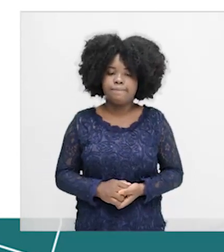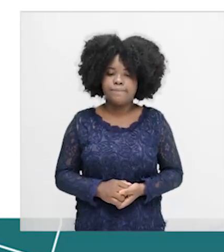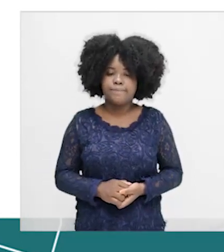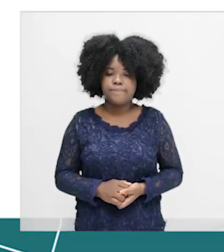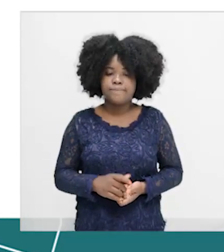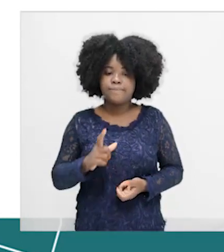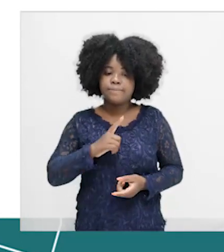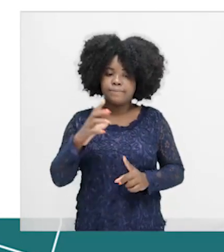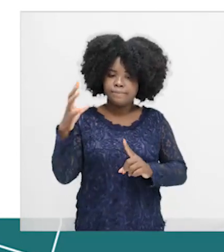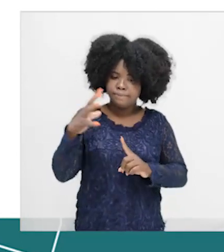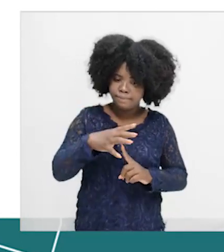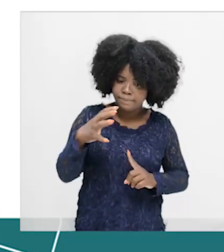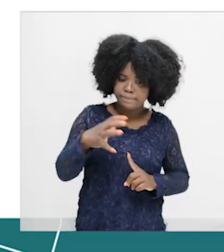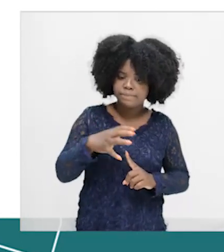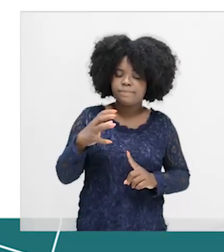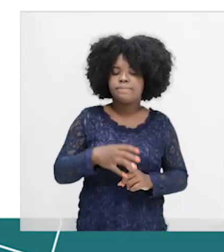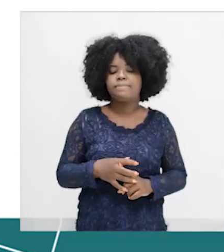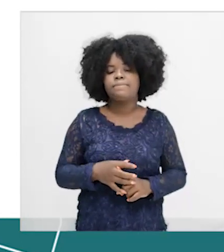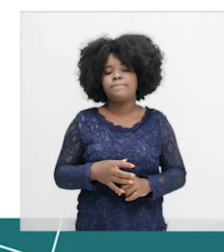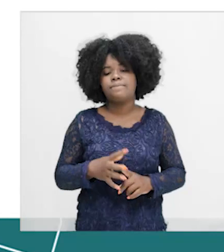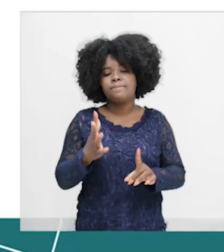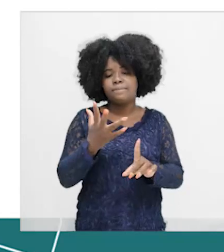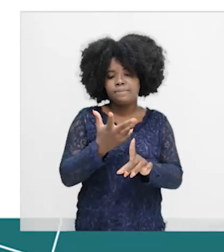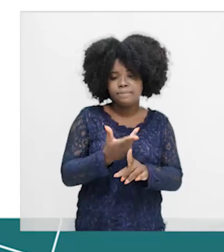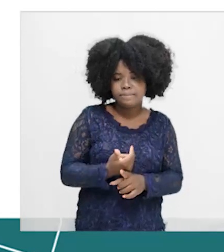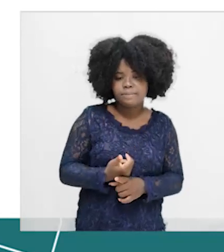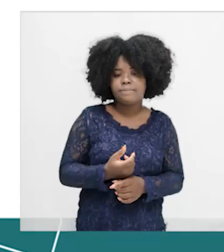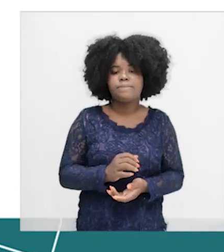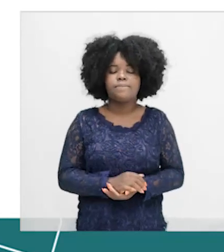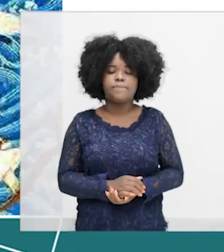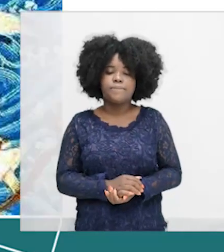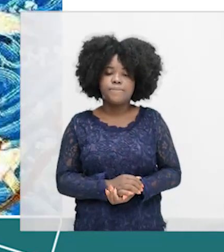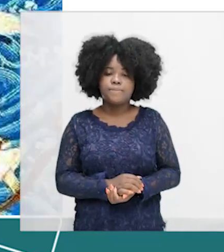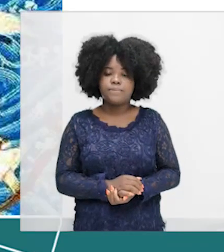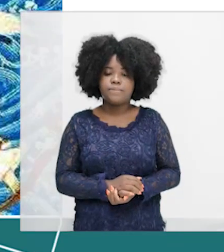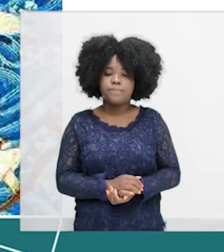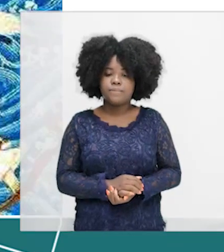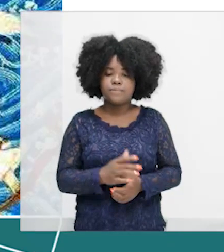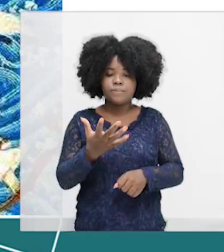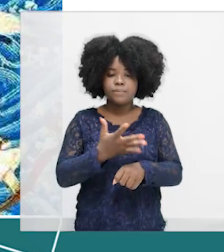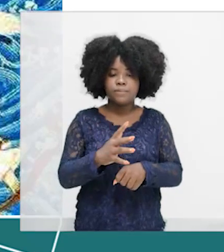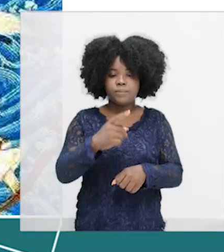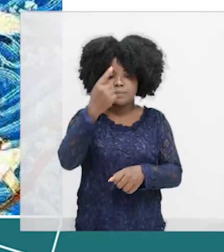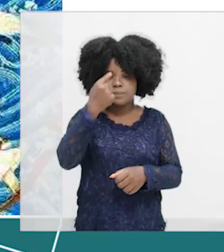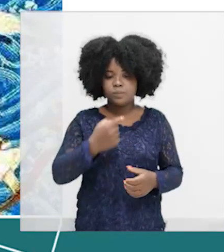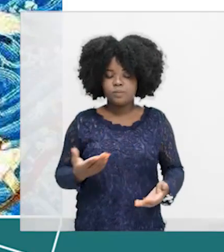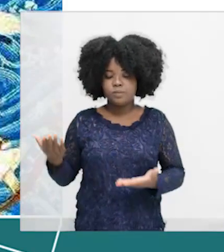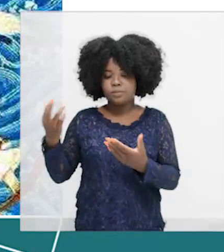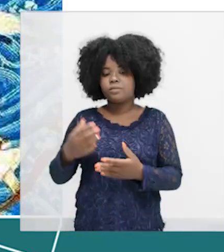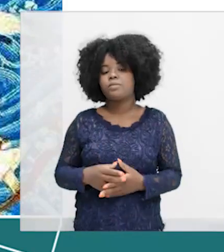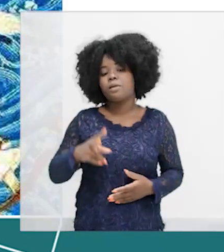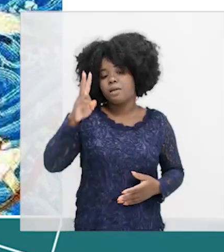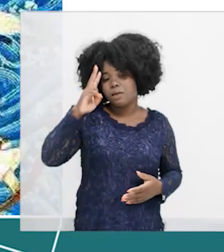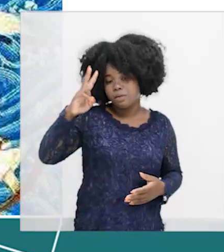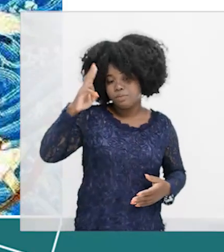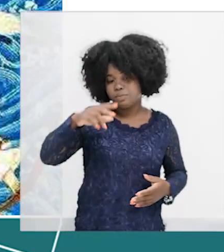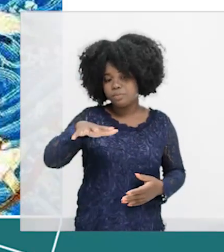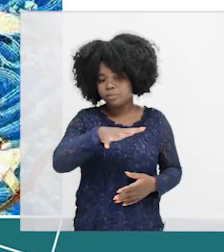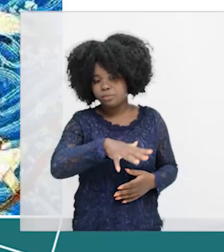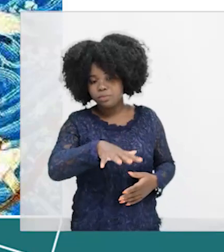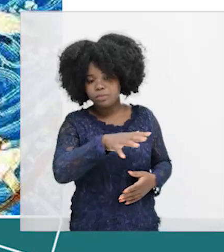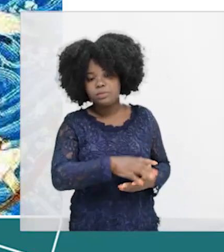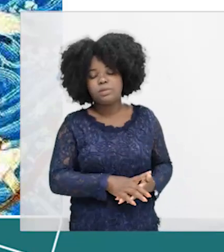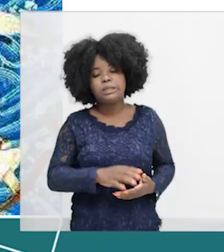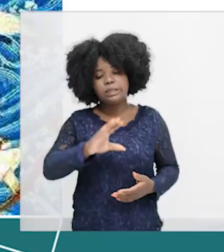e tem uma influência muito grande da arte chinesa. Na prática, seria algo mais ou menos desse tipo. Lembra muito a região entre a China e